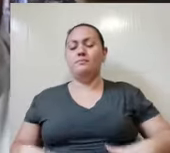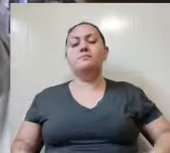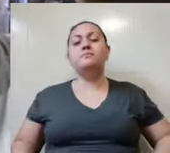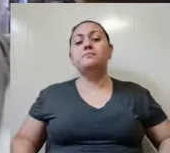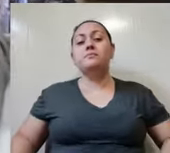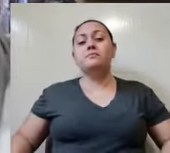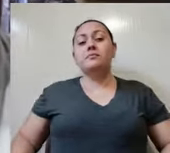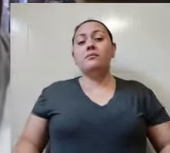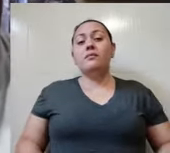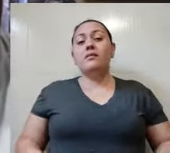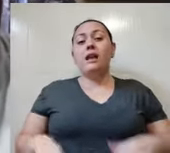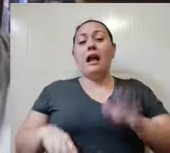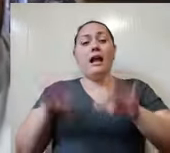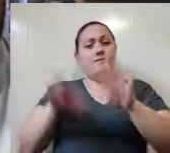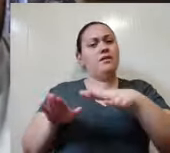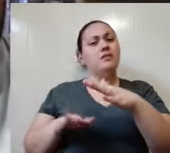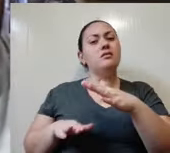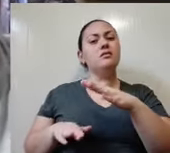fala assim,